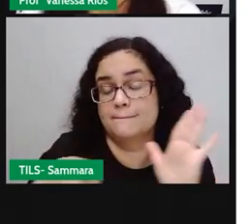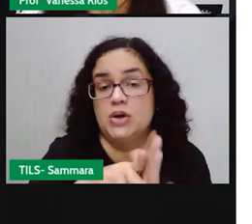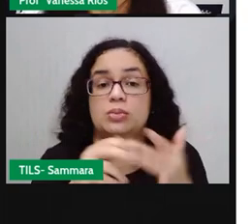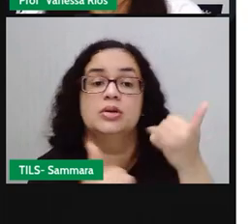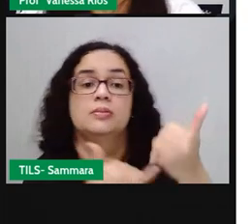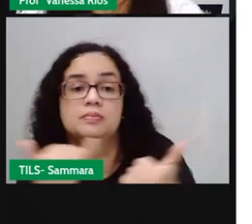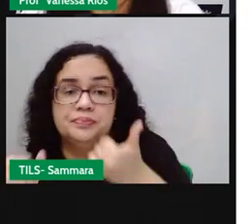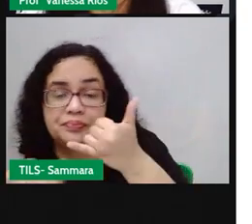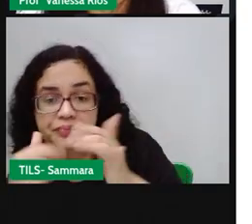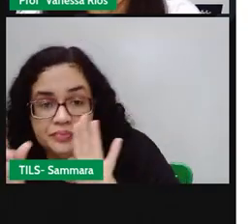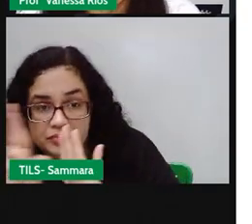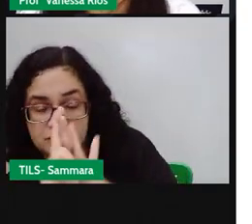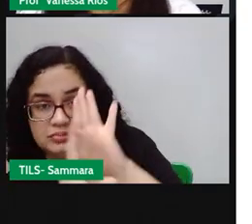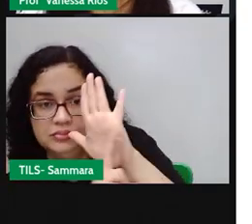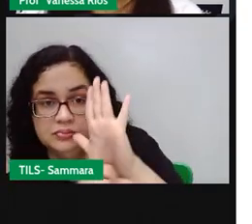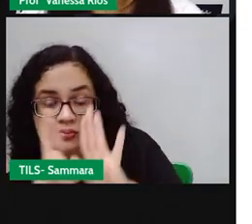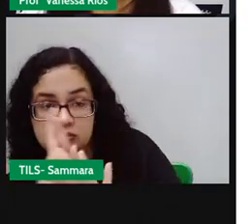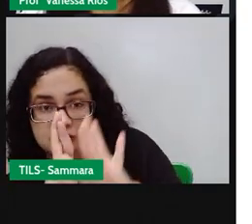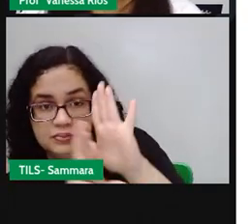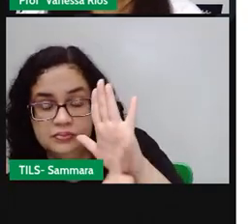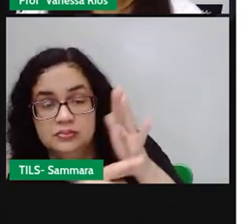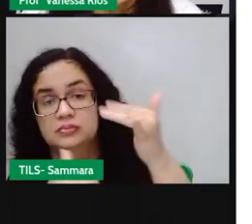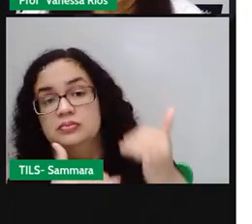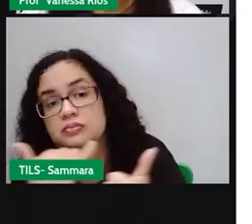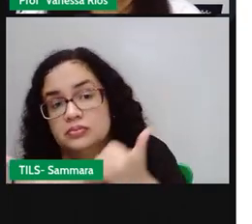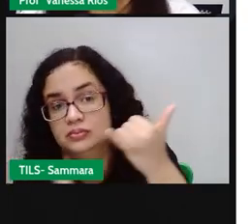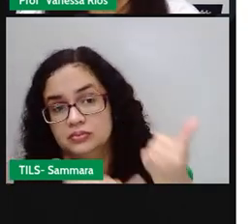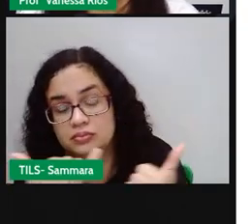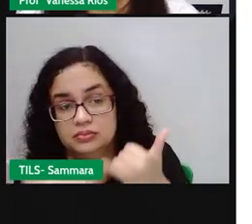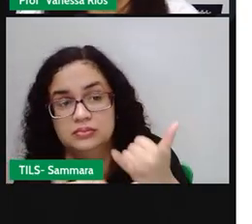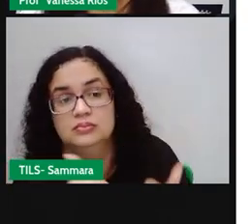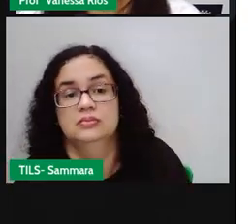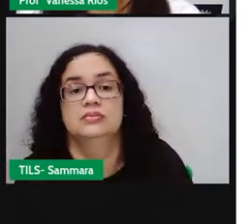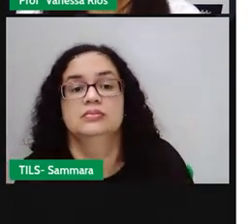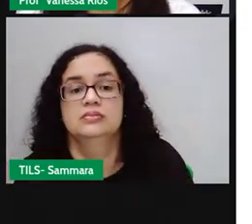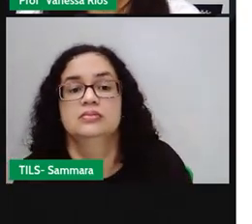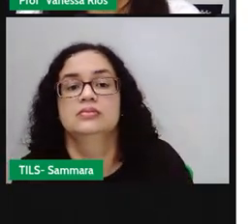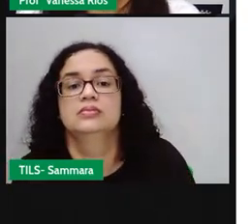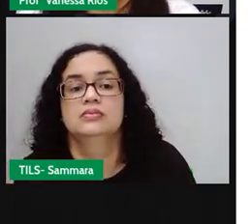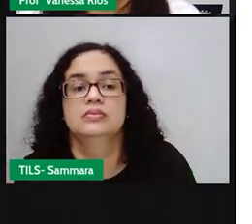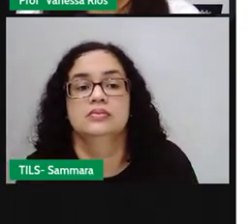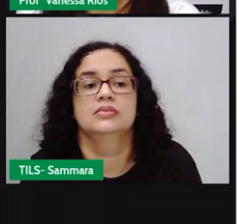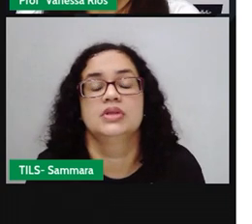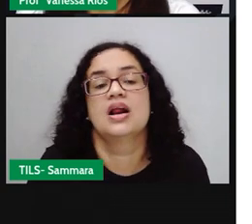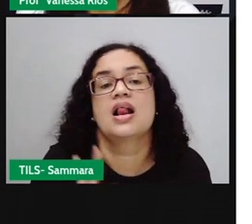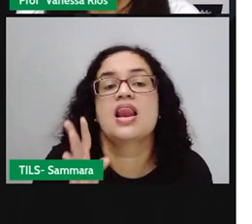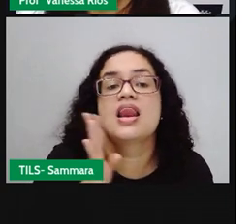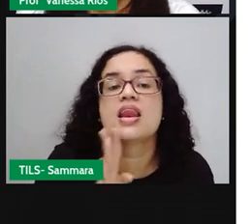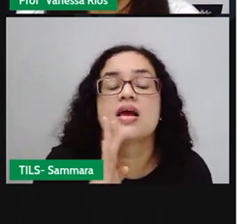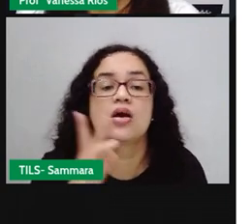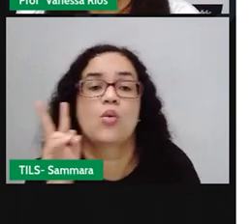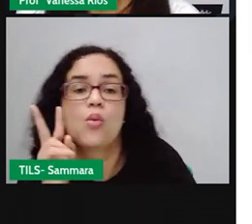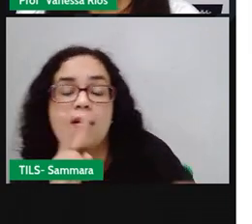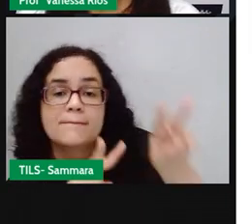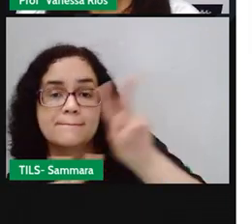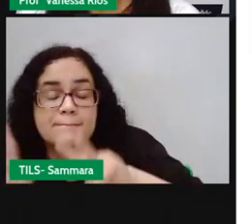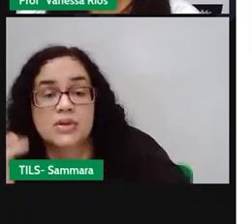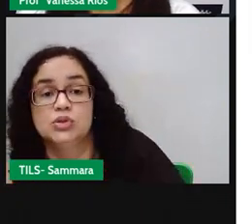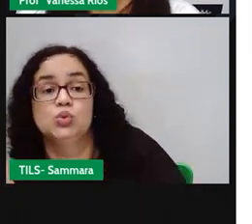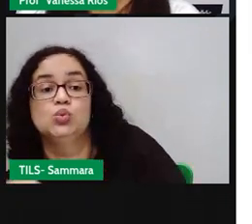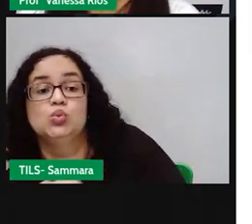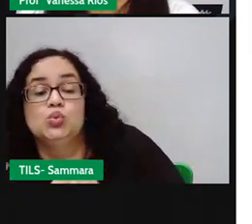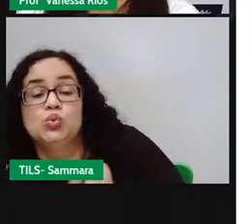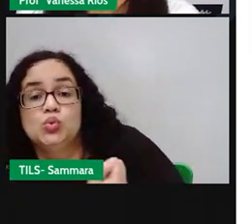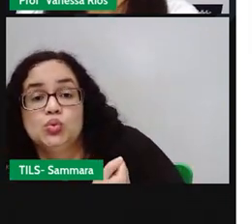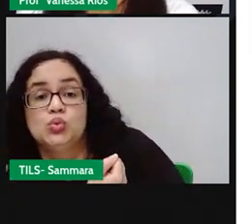nas próprias regras, quando a gente vai jogar, né? Brincar com o dominó. E é muito interessante observar que os números